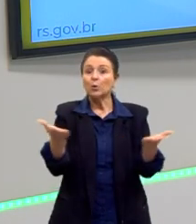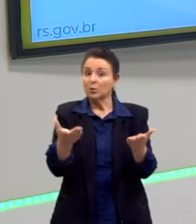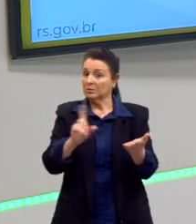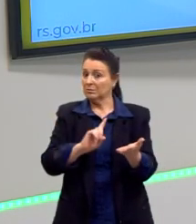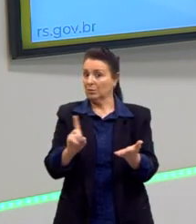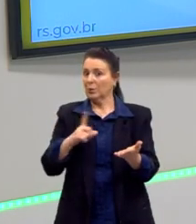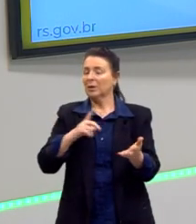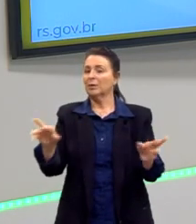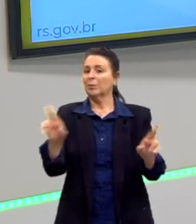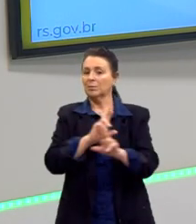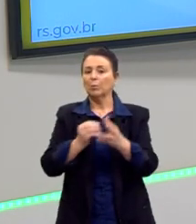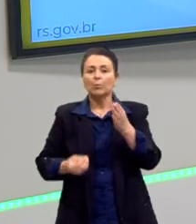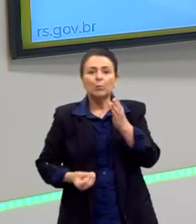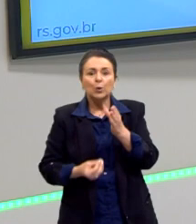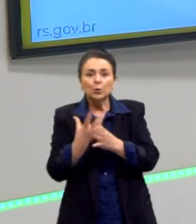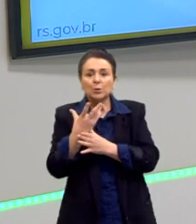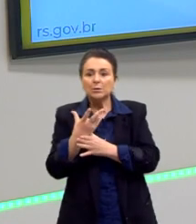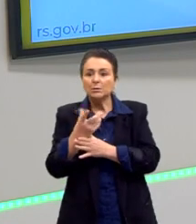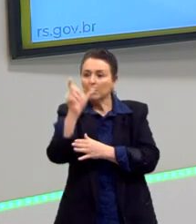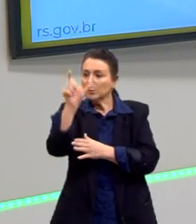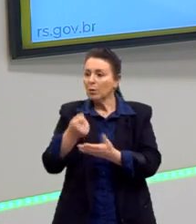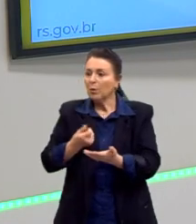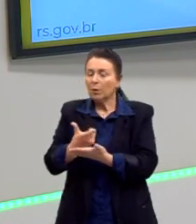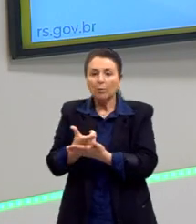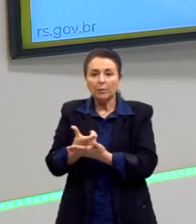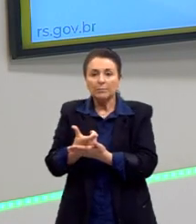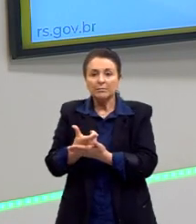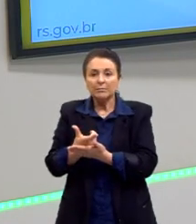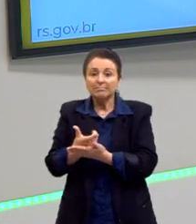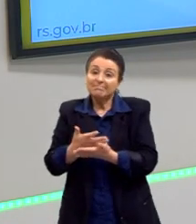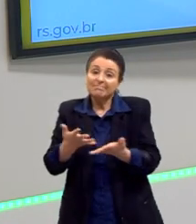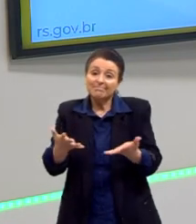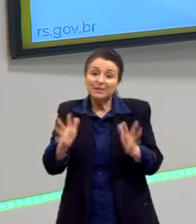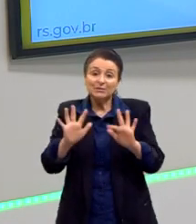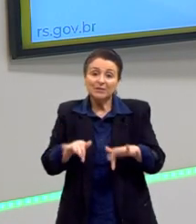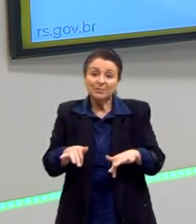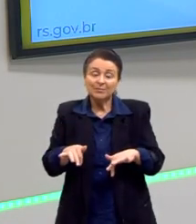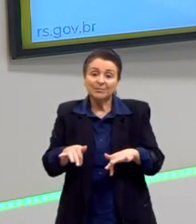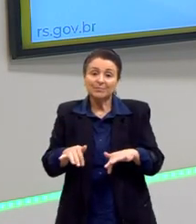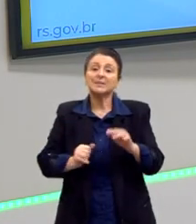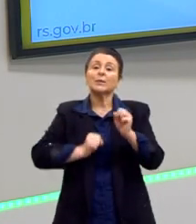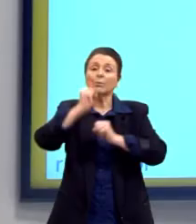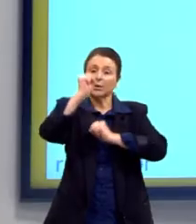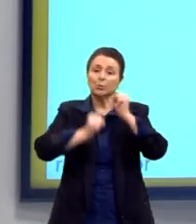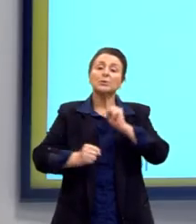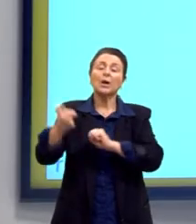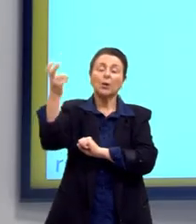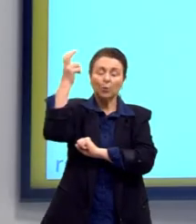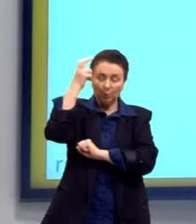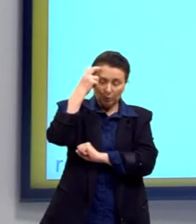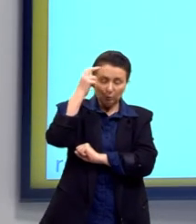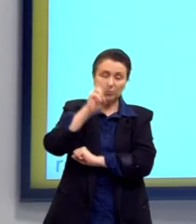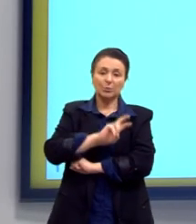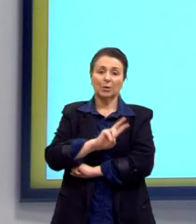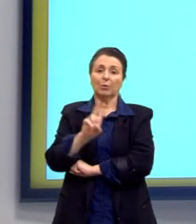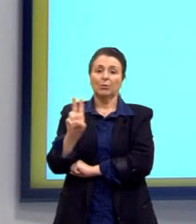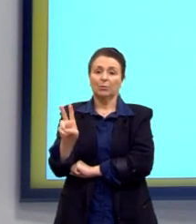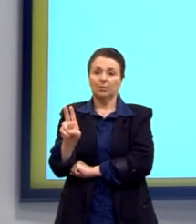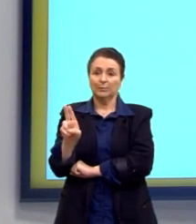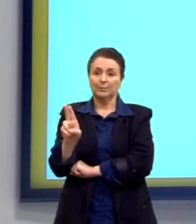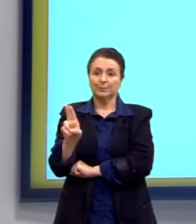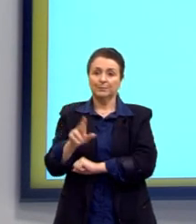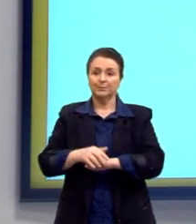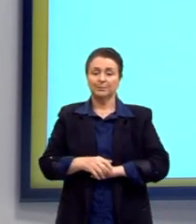produz o que se consome né que é chamado indústria cultural e aí essa denúncia desses filósofos dessas escolas sobre isso né